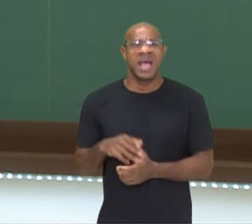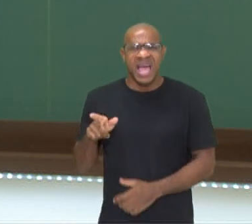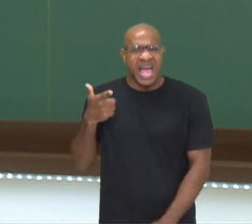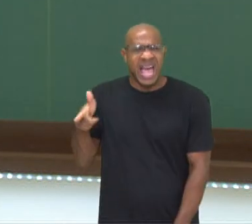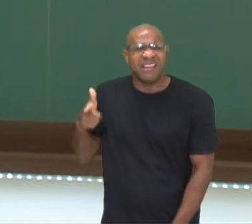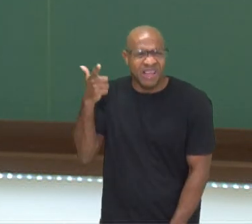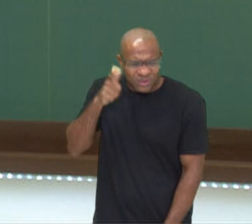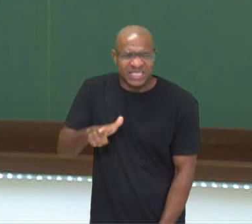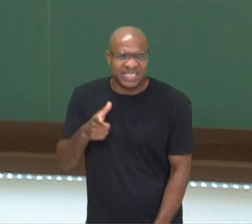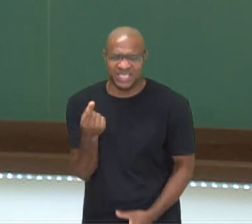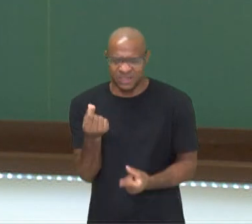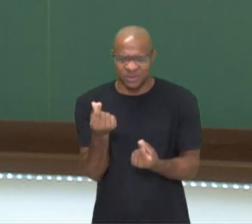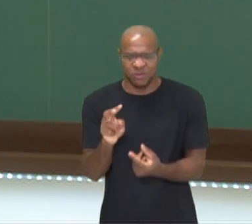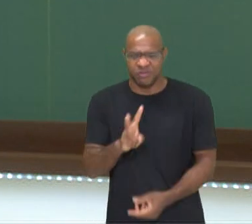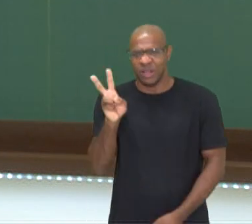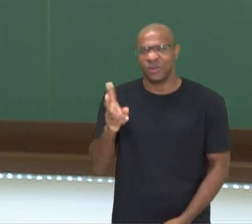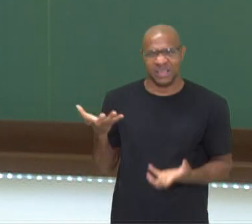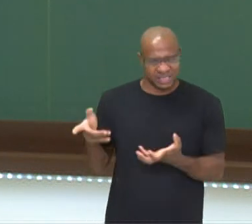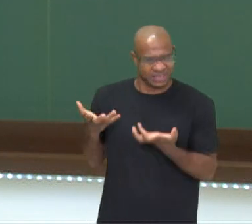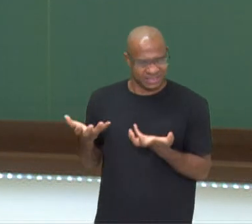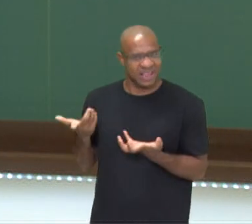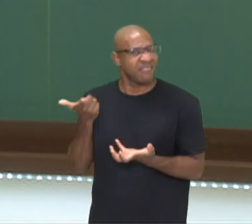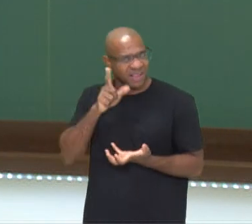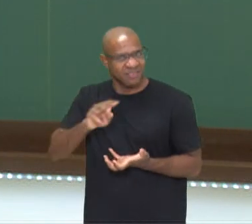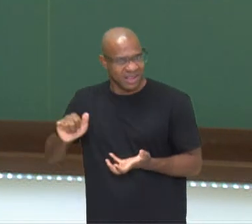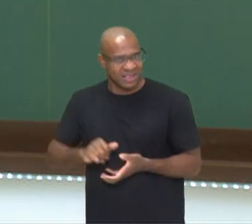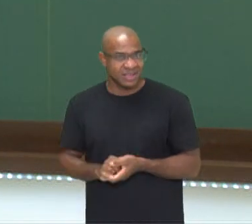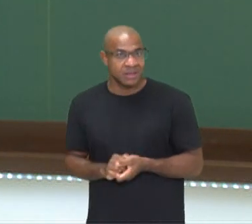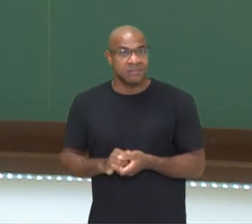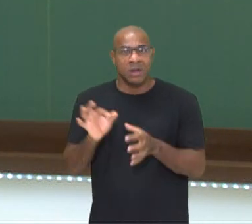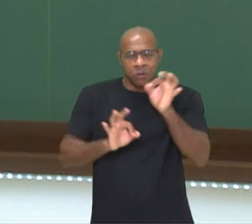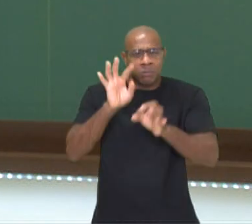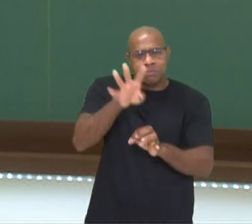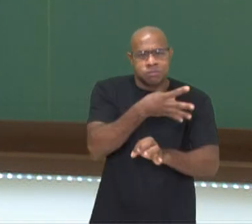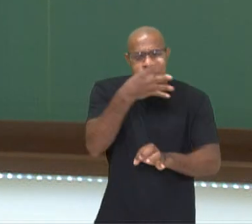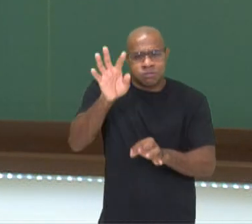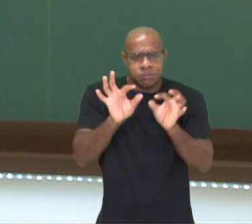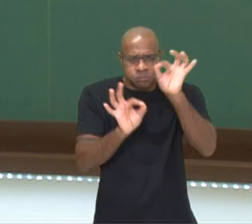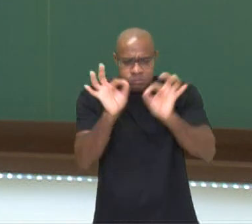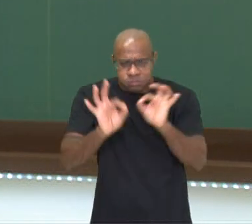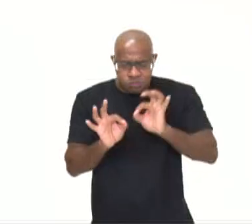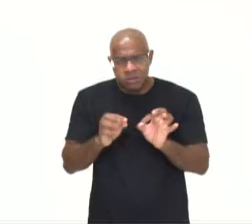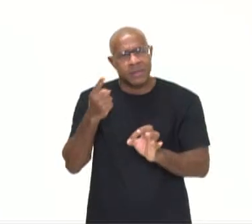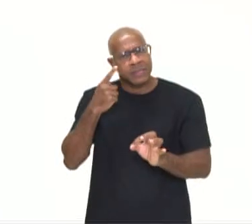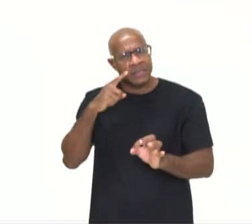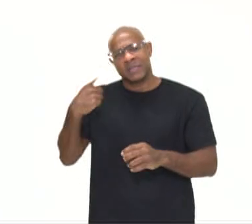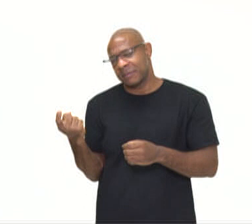uma tabelinha com as receitas, agora as despesas dela, e vê se ela consegue. Já voltamos.